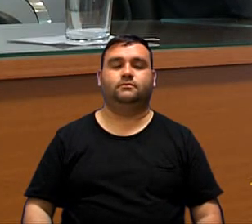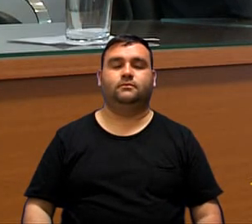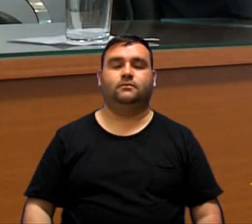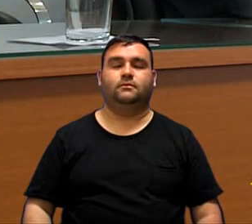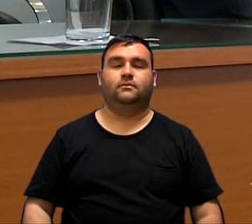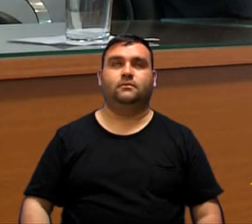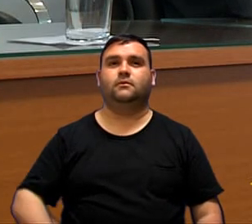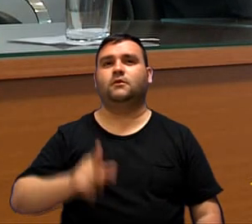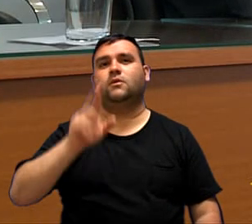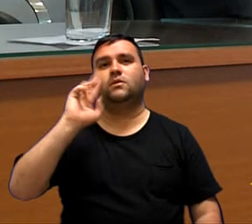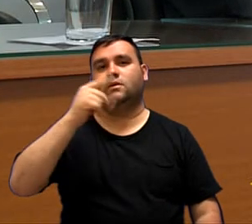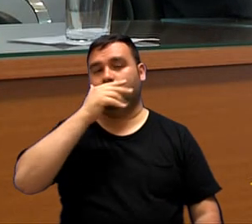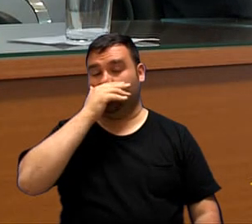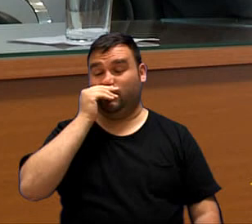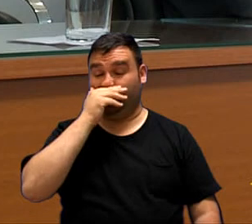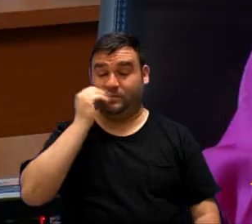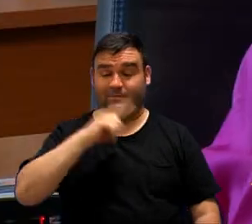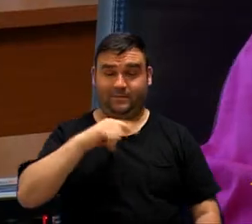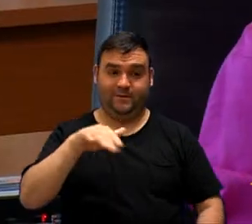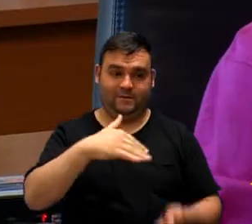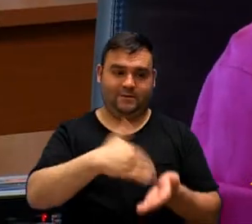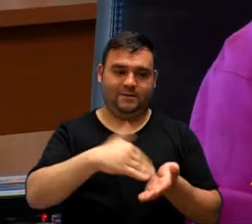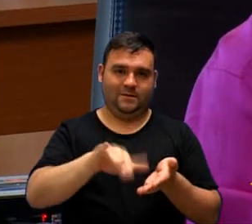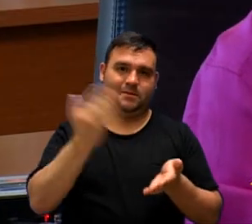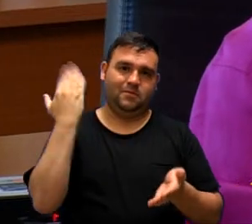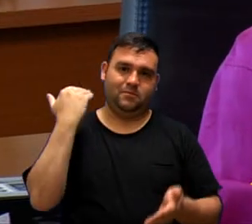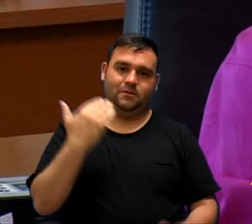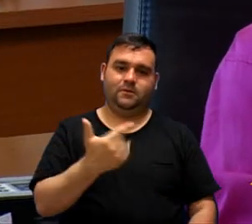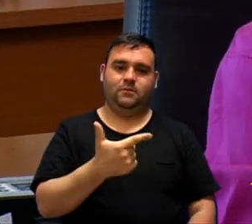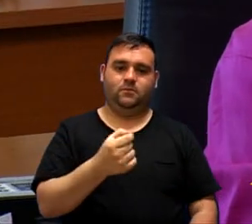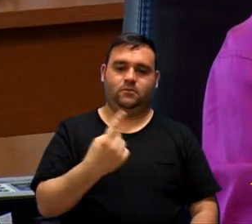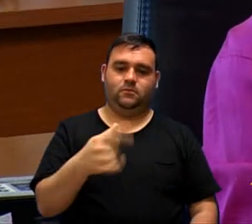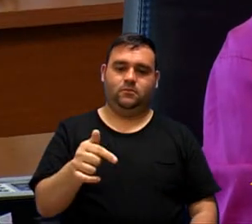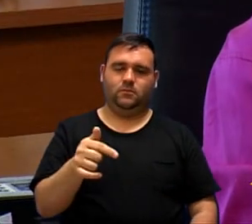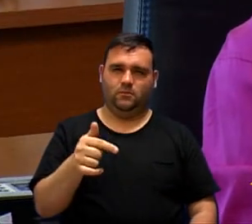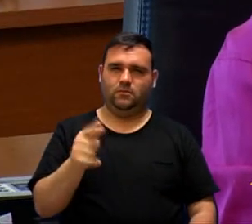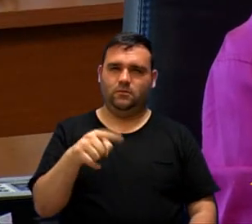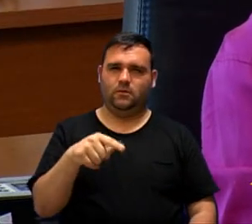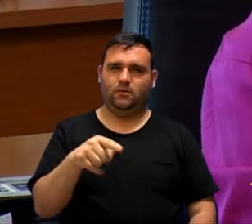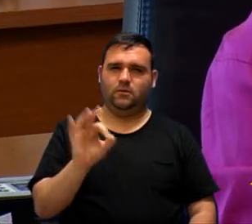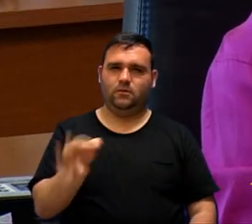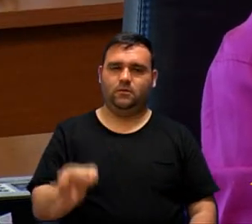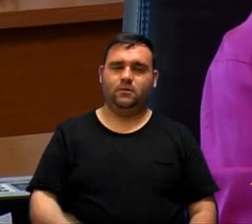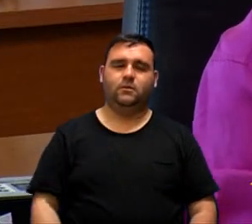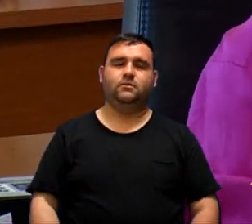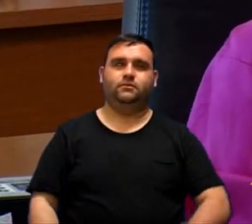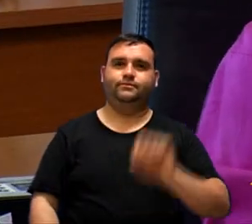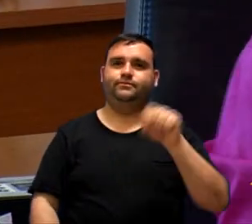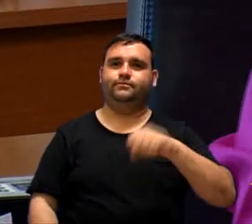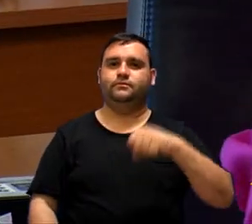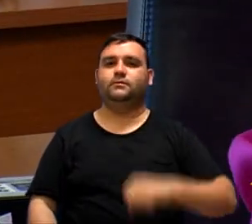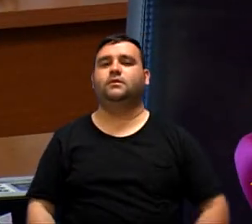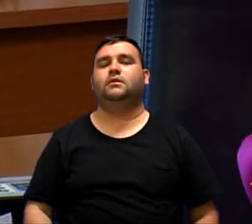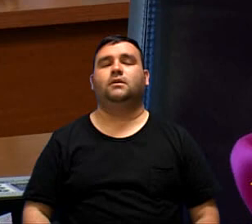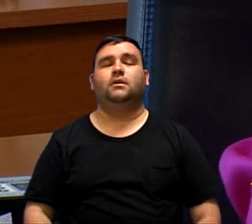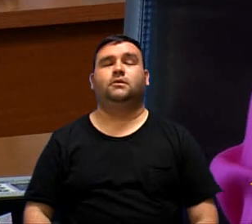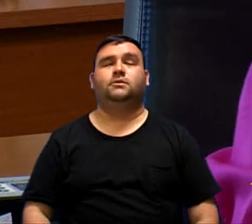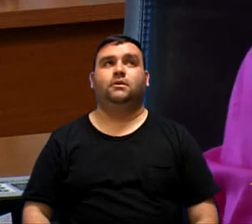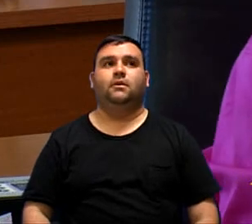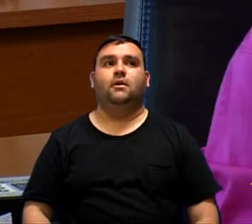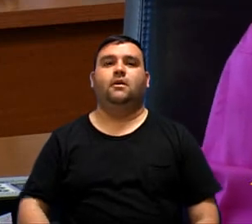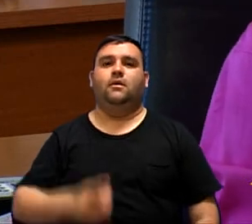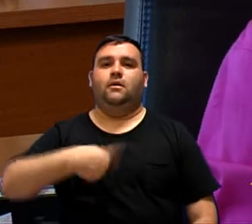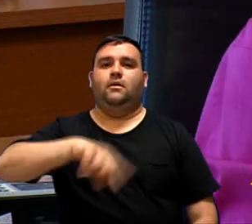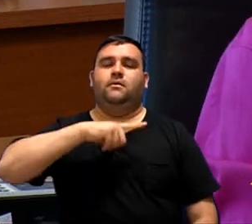O senhor fez secretário, o senhor é secretário desde 2017, sim? Sim. Sim. É,